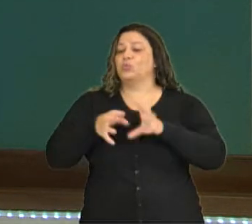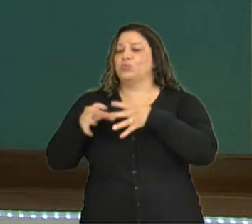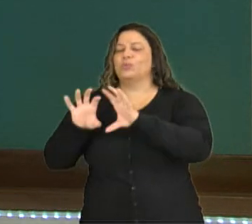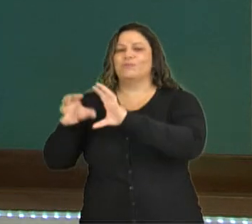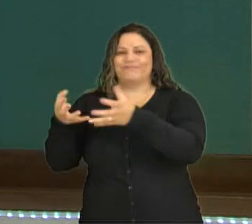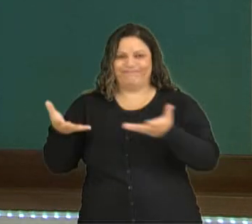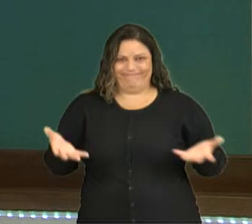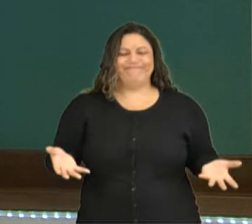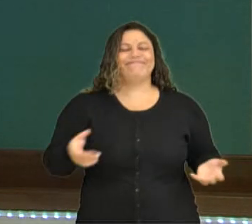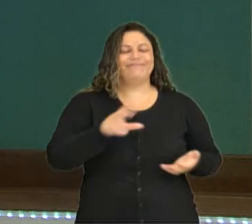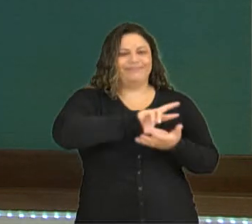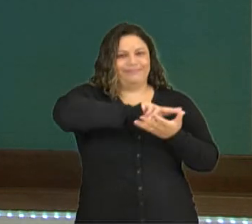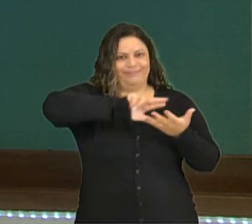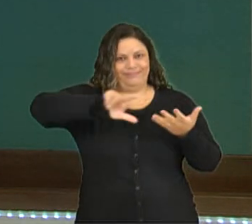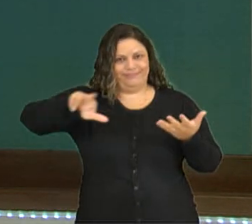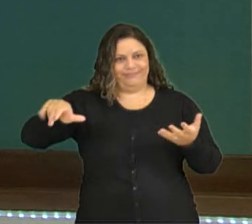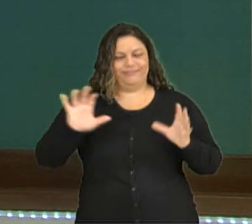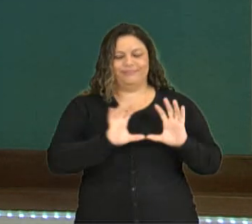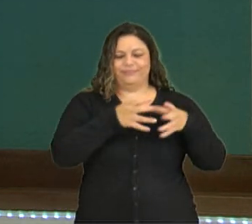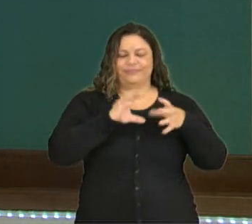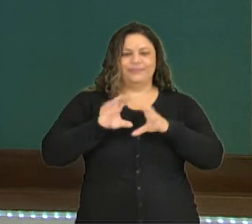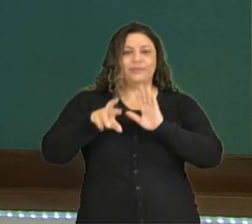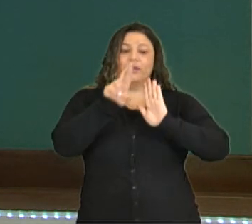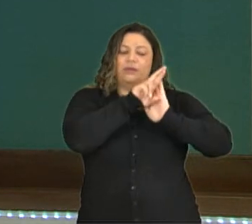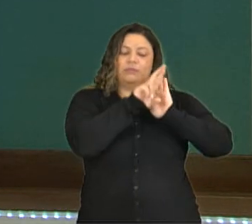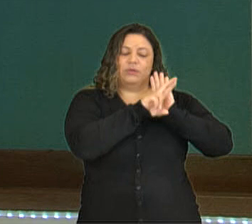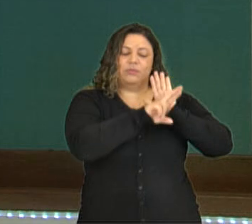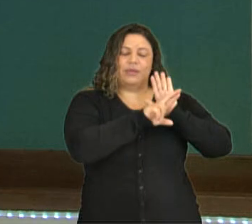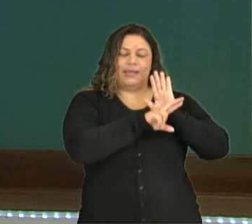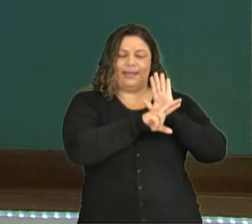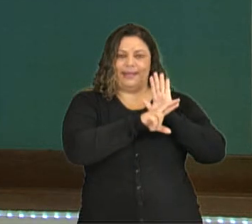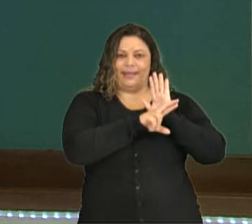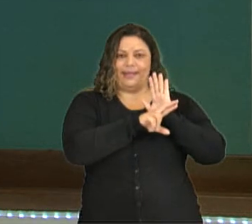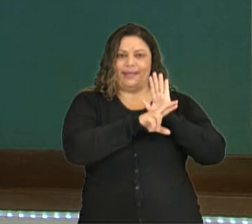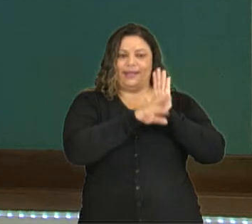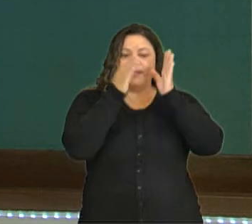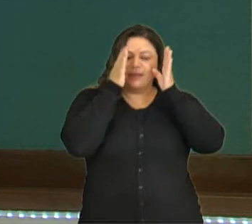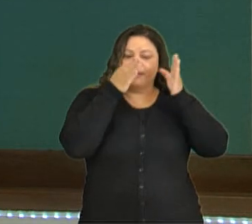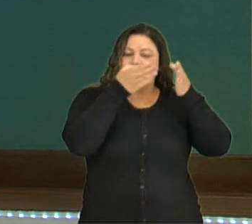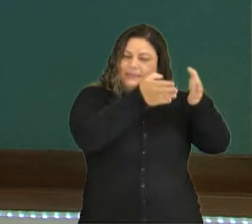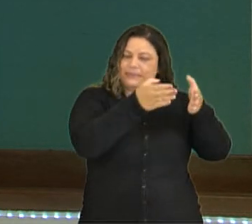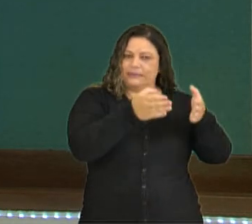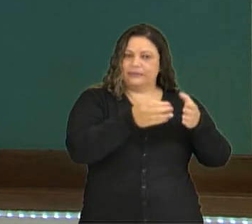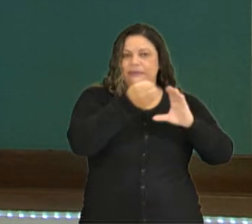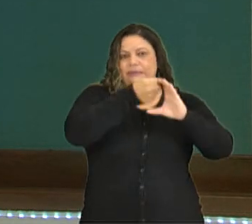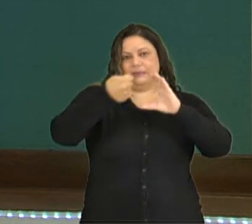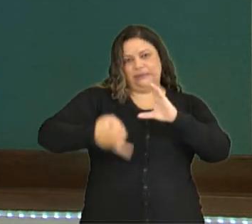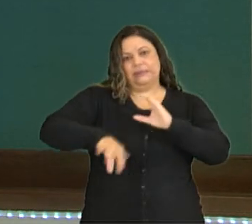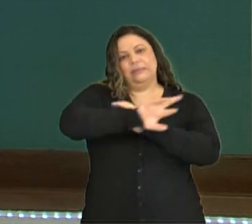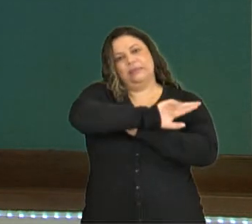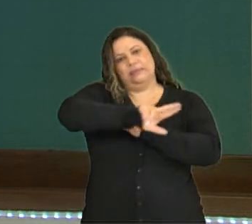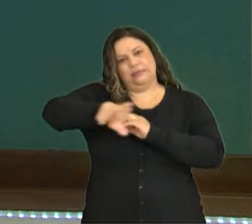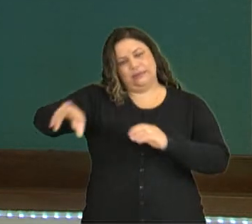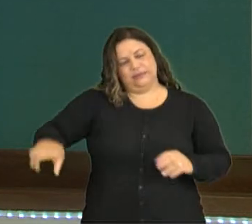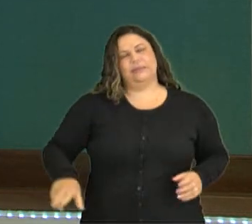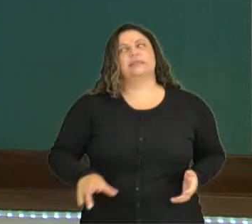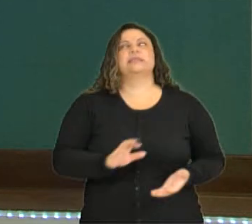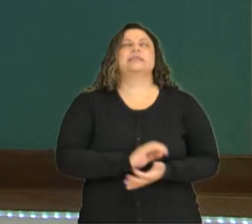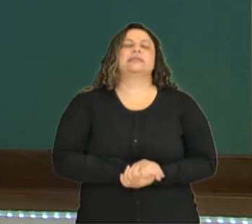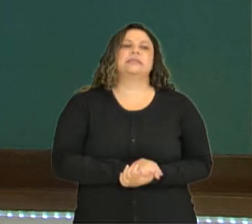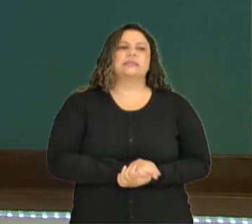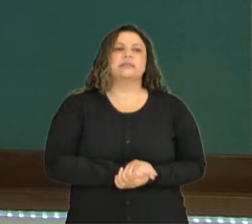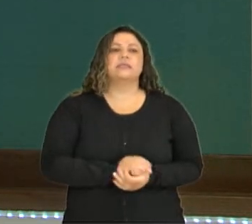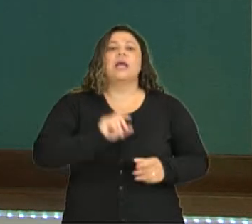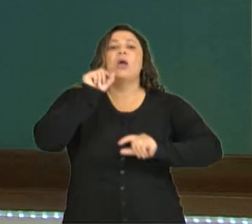grupos também. Então, não segue uma regra específica, né? Cada grupo tem a sua característica. E vamos lá, o